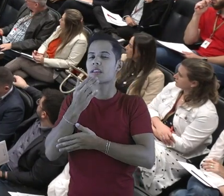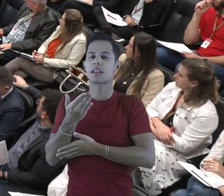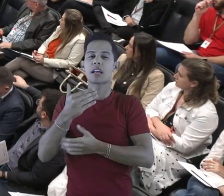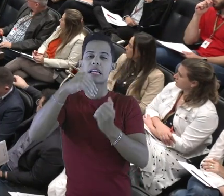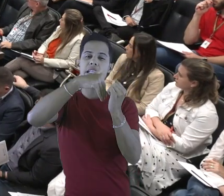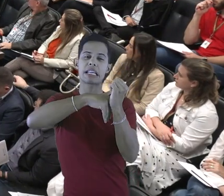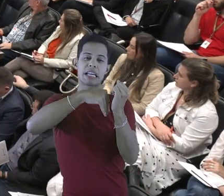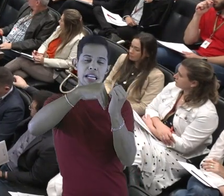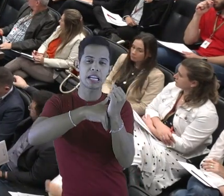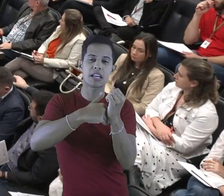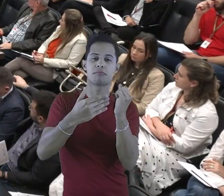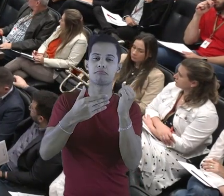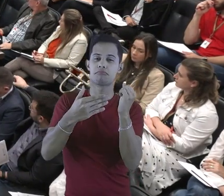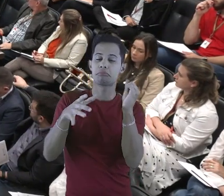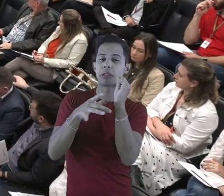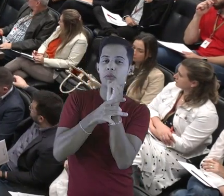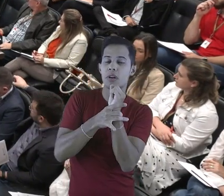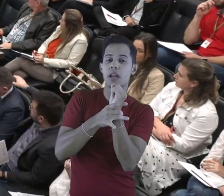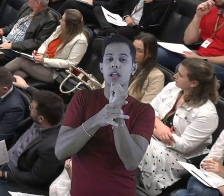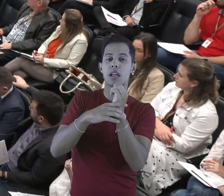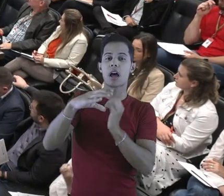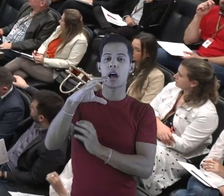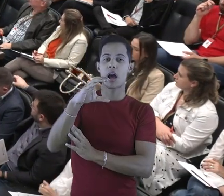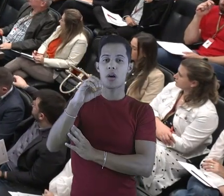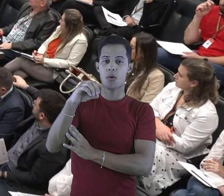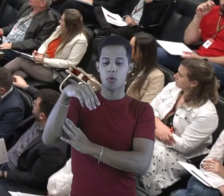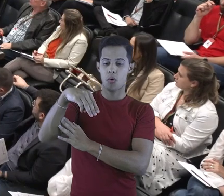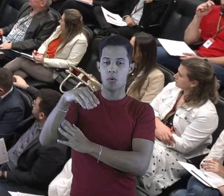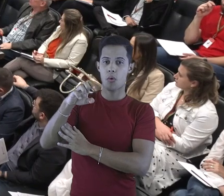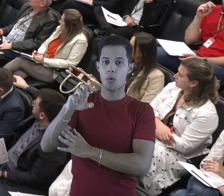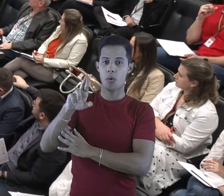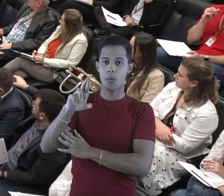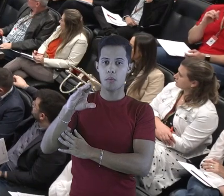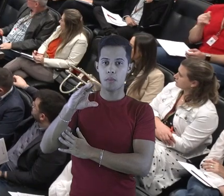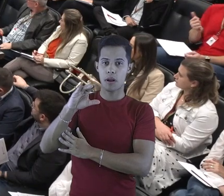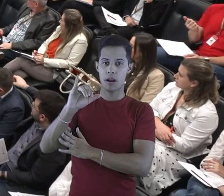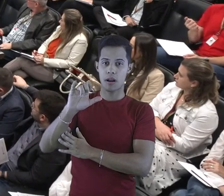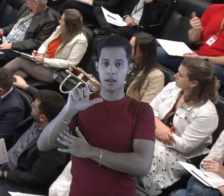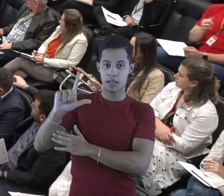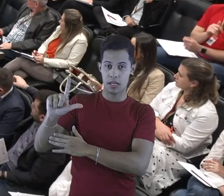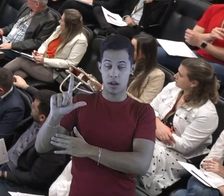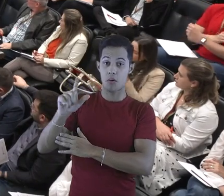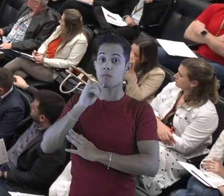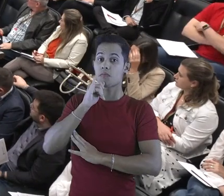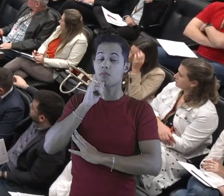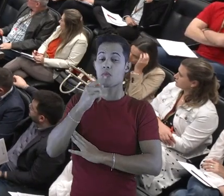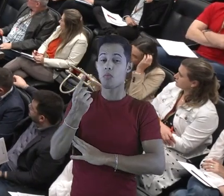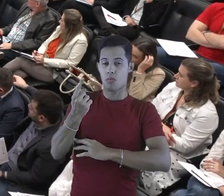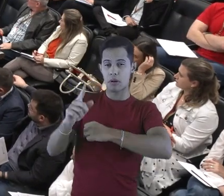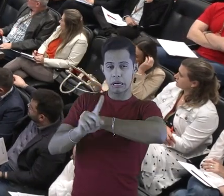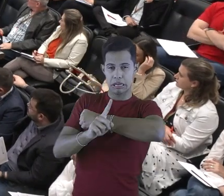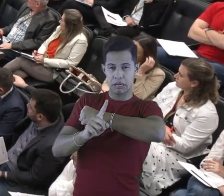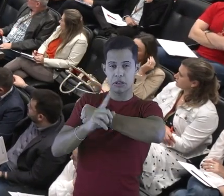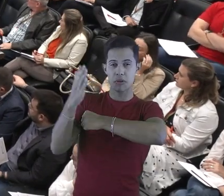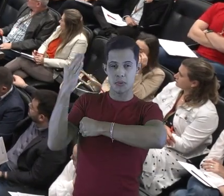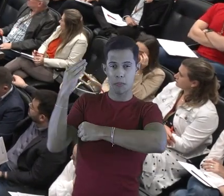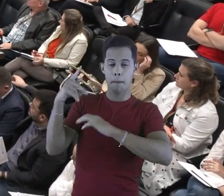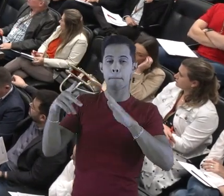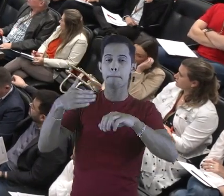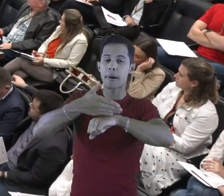segredo e sigilo comercial. Então, a gente tem um cliente, por exemplo, que participou de uma licitação da Infraero esses dias.